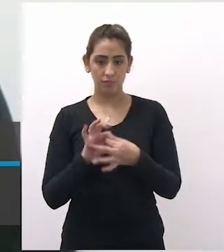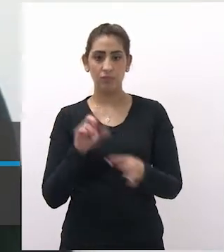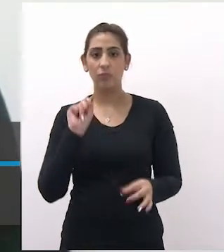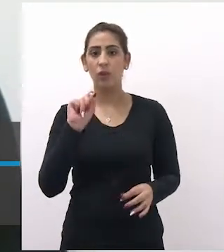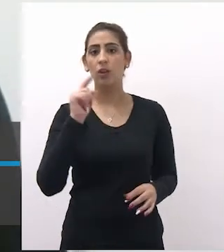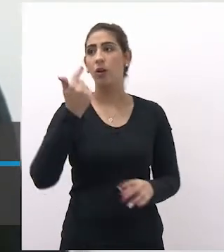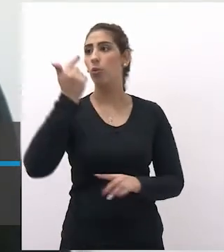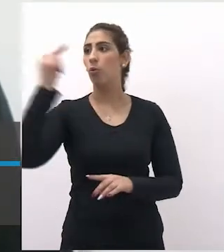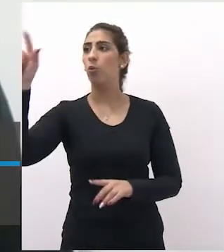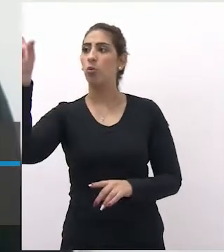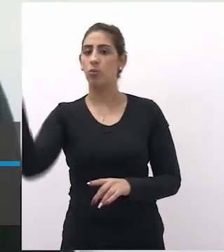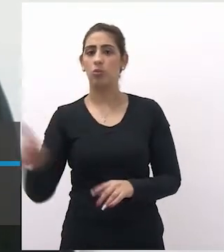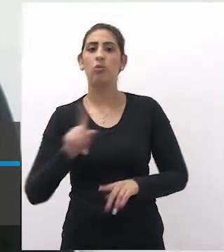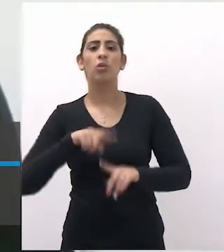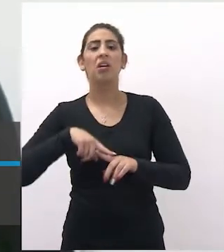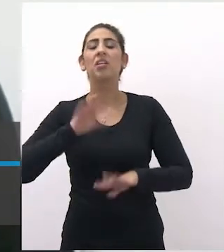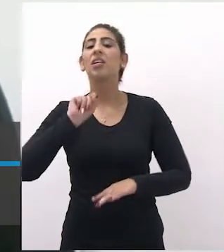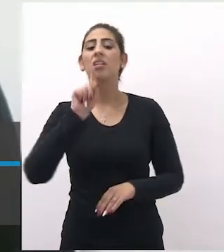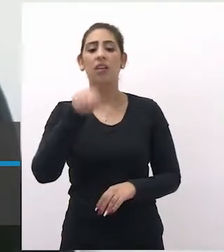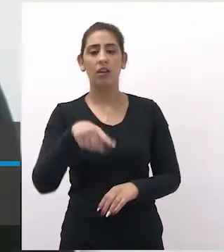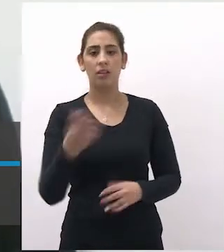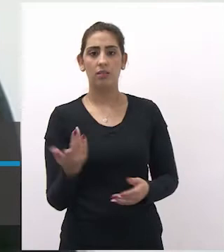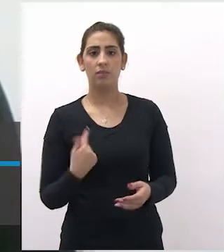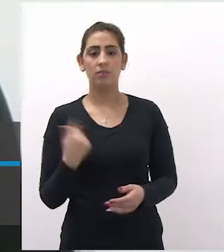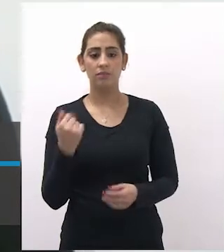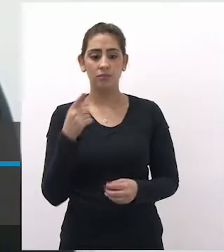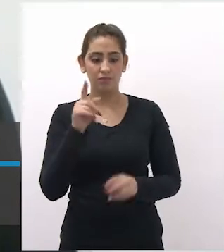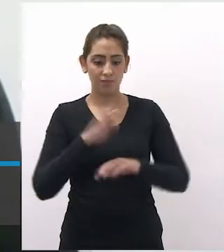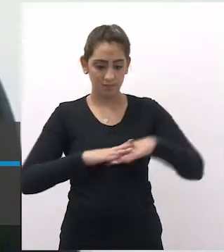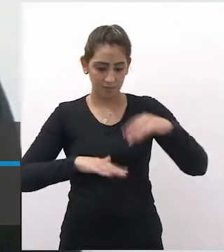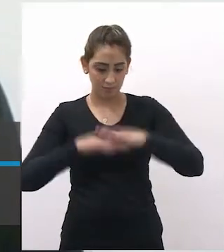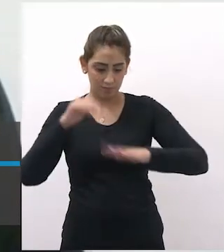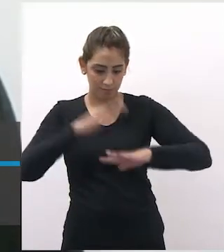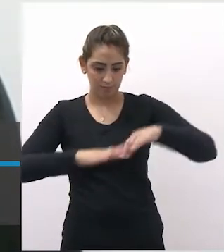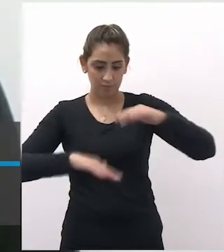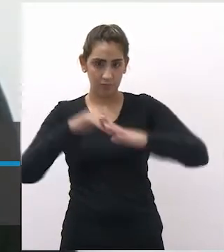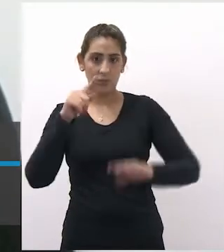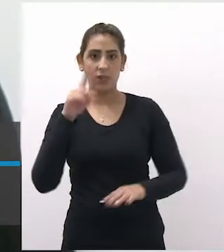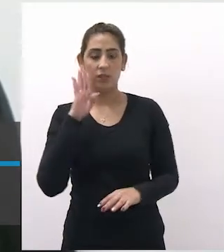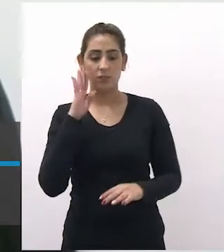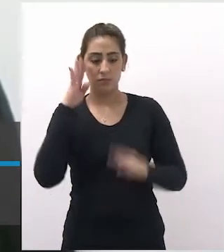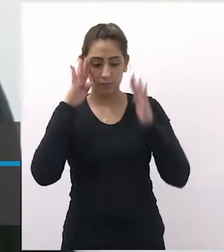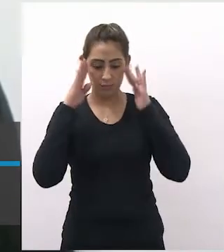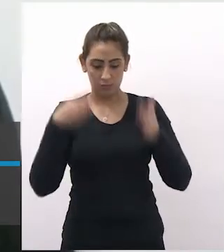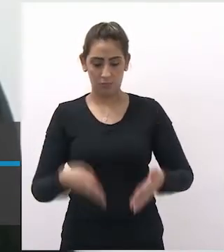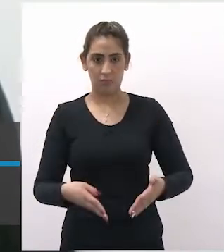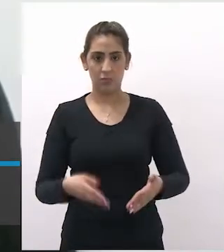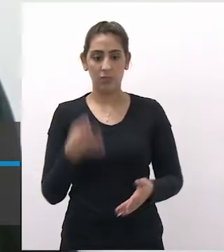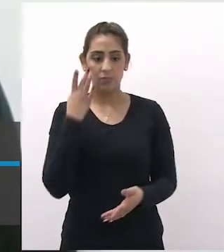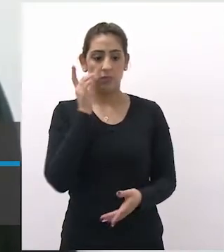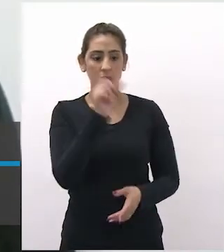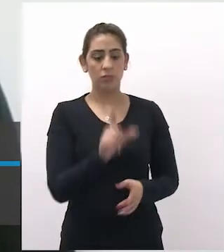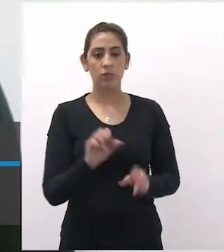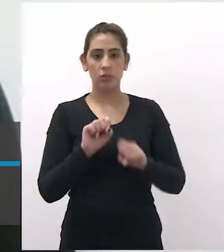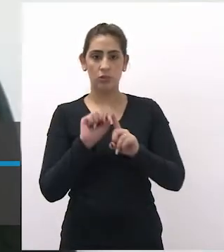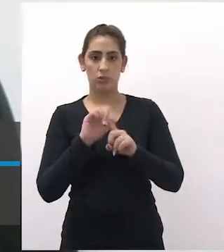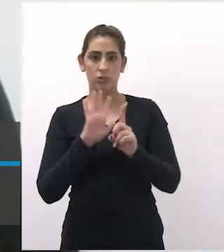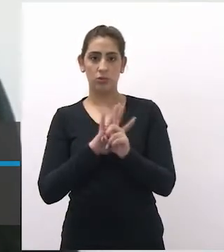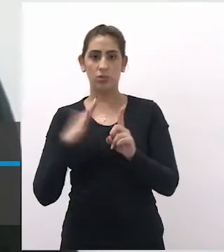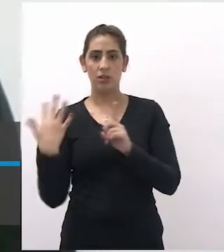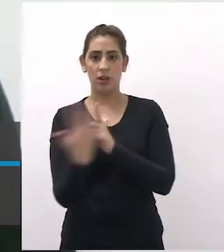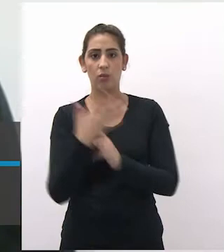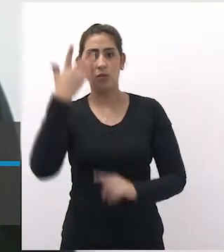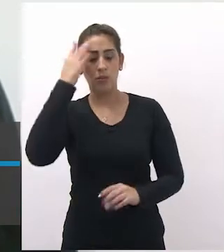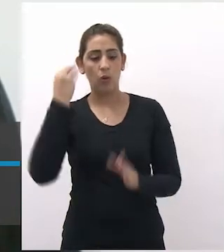o outro é nesse contexto social, e um novo conceito do que está estabelecido socialmente, né? Desse status quo que coloca